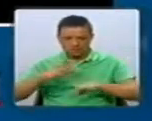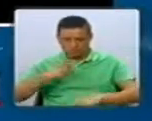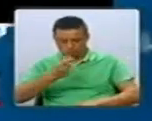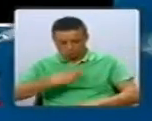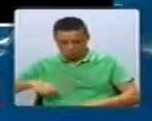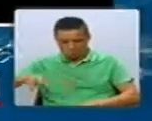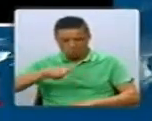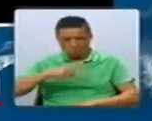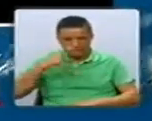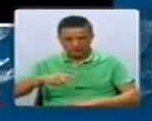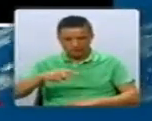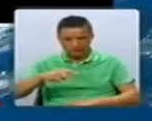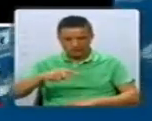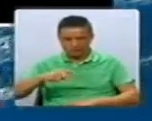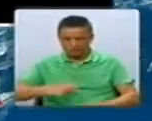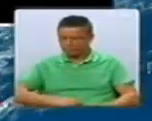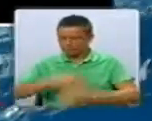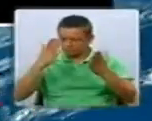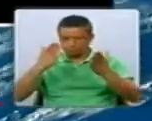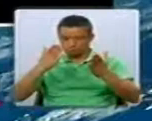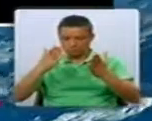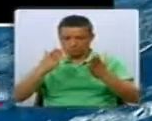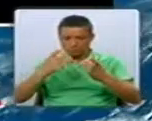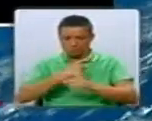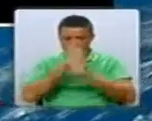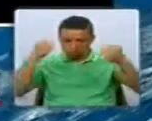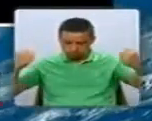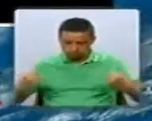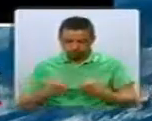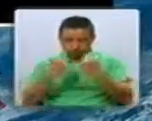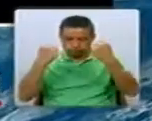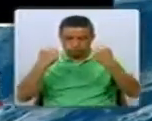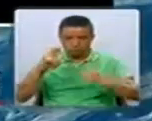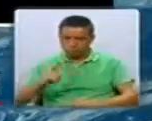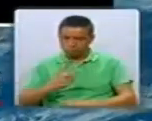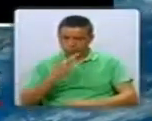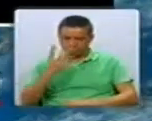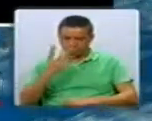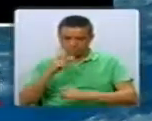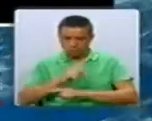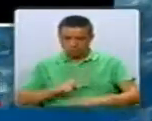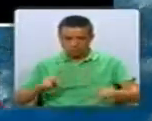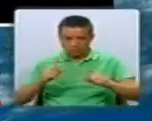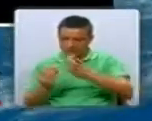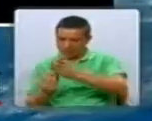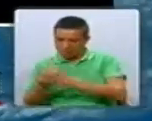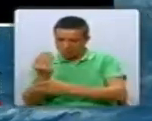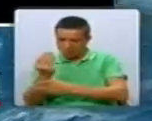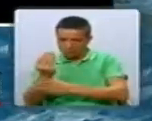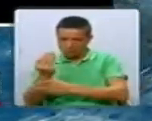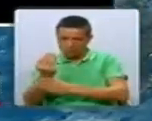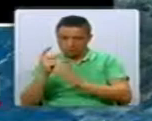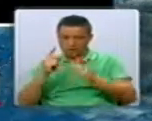teríamos que ter, eventualmente, muitas galáxias elípticas, porque o choque entre estes dois tipos de galáxias que não elípticas dava origem a uma galáxia